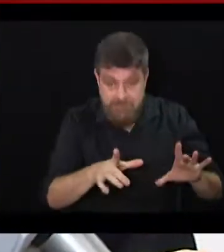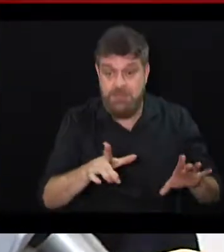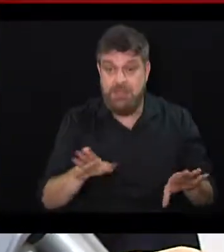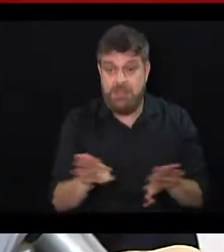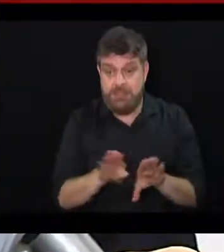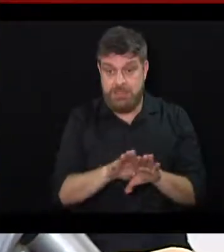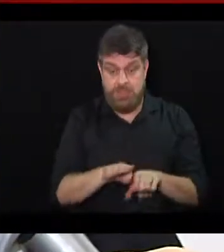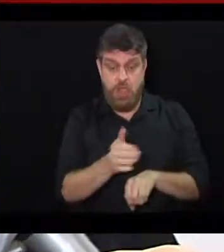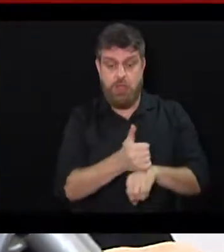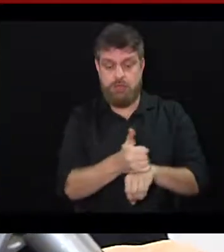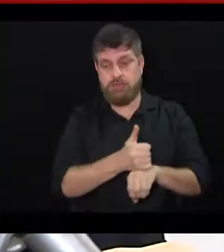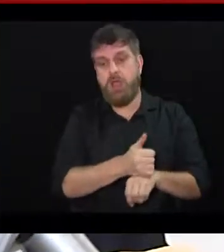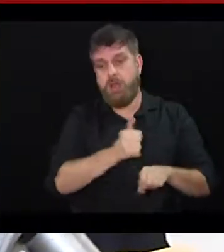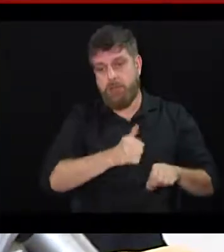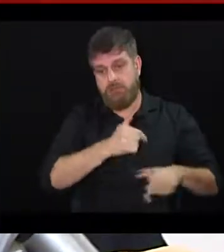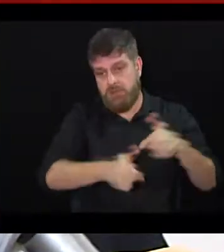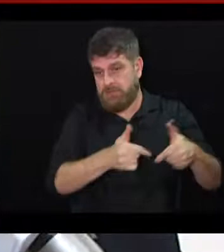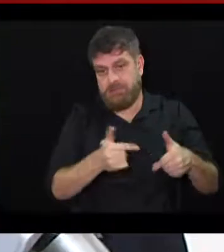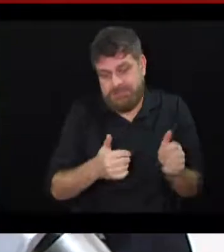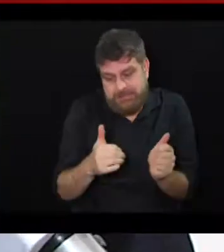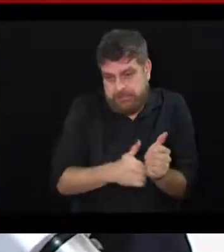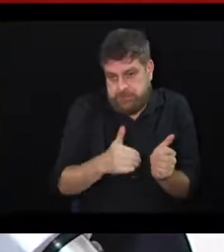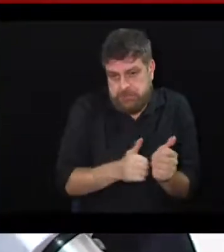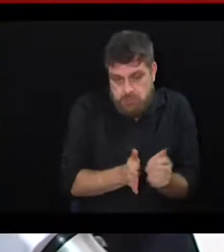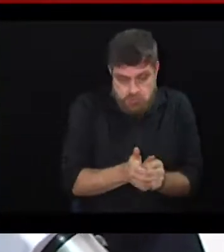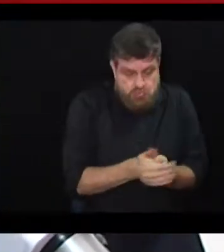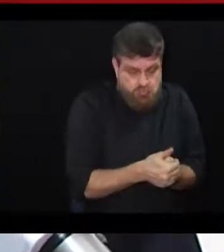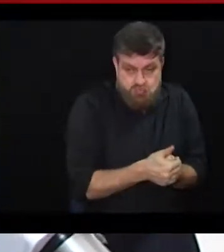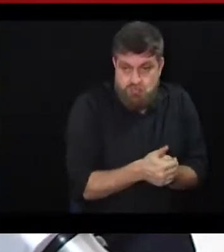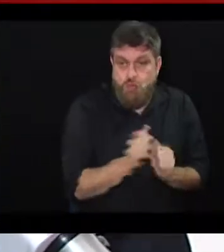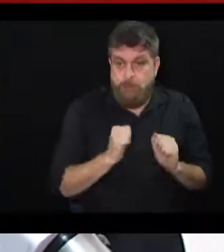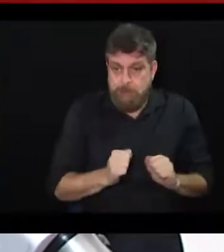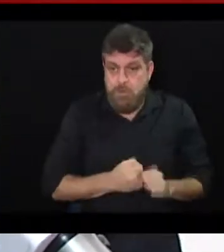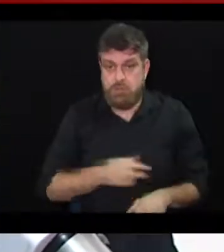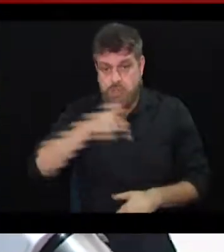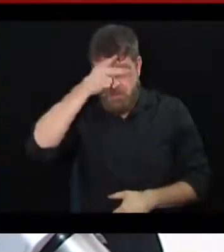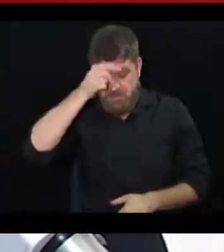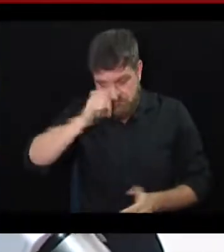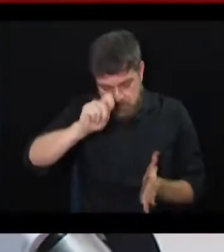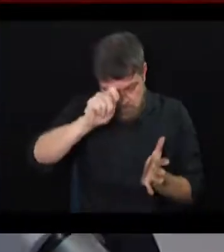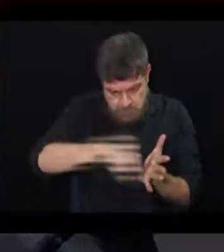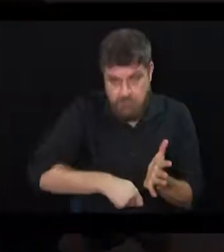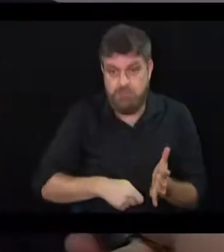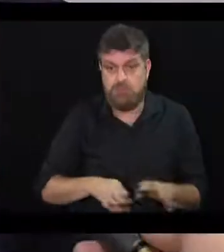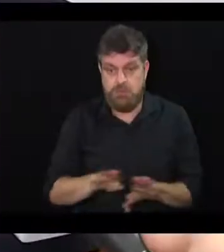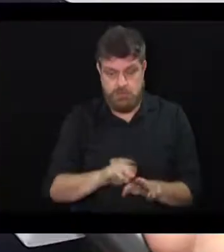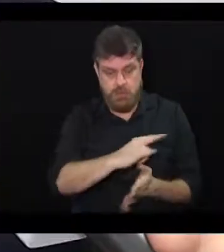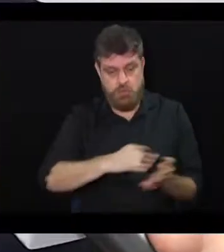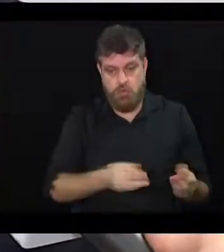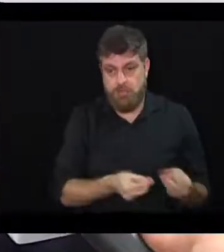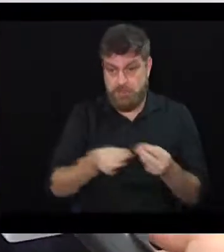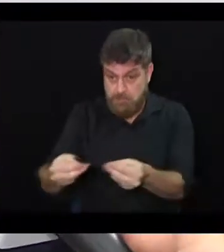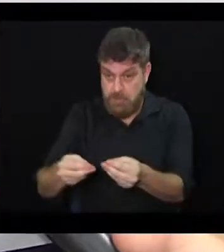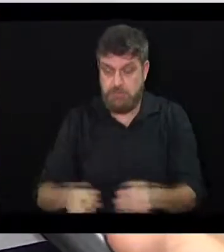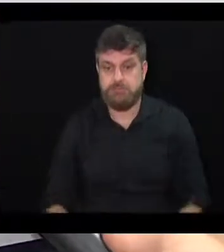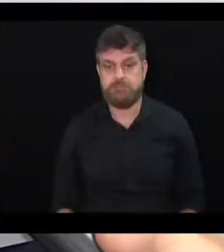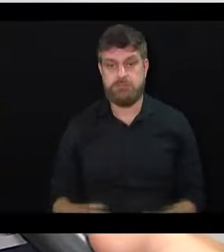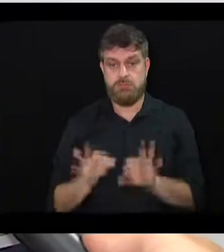próprios profissionais que não vai trabalhar mais escondido. É exatamente isso que o prefeito está fazendo com essa assinatura. O projeto